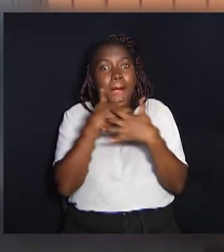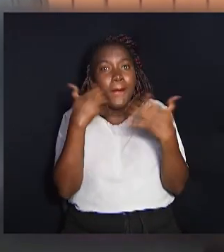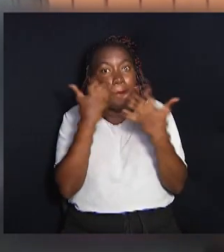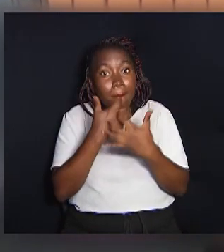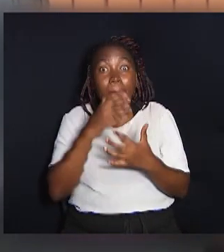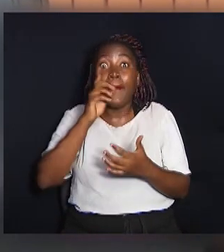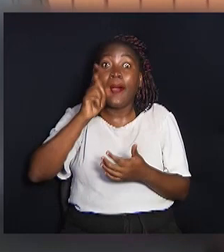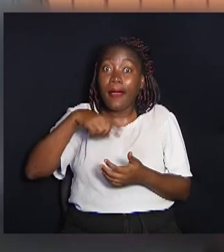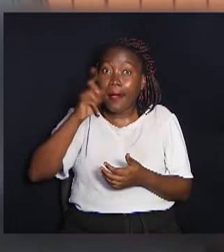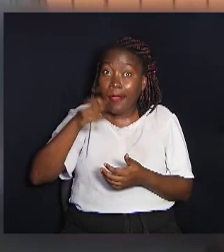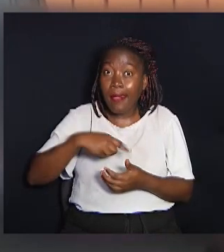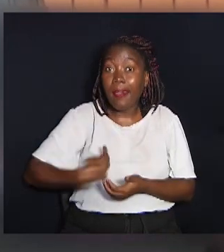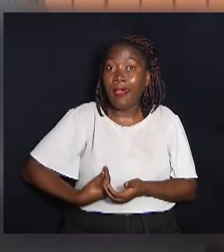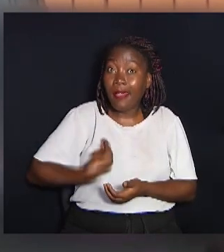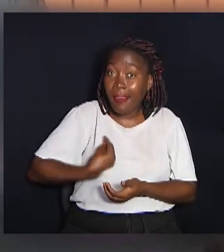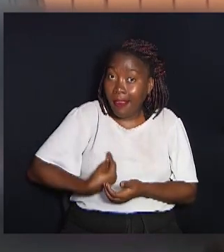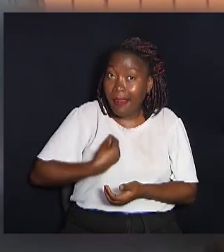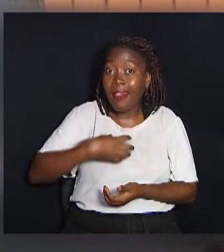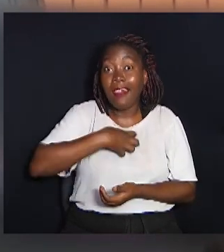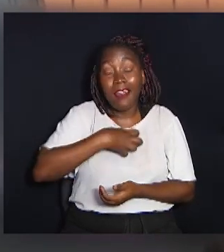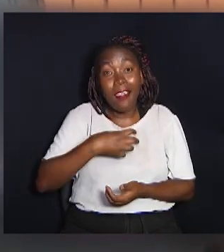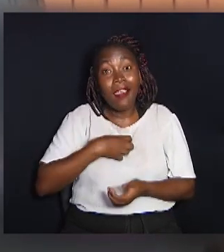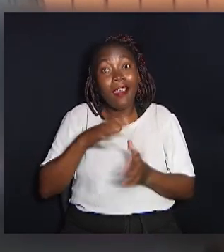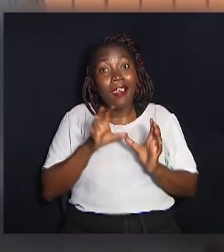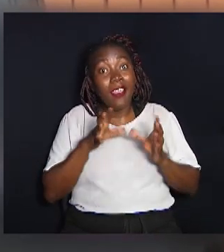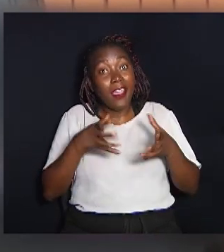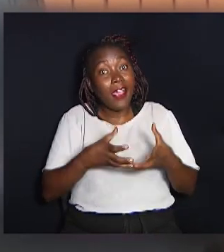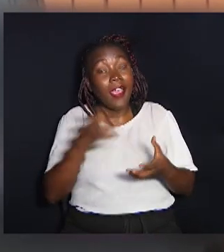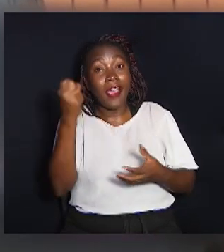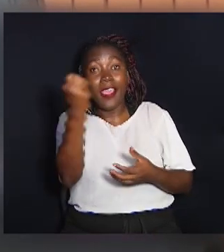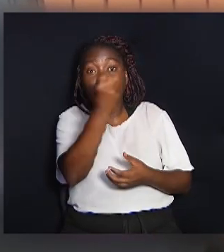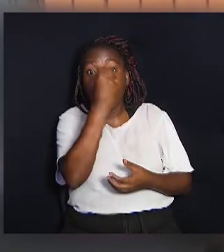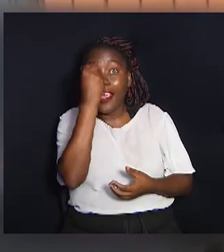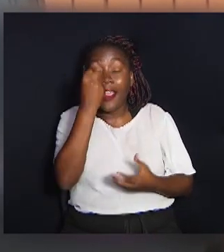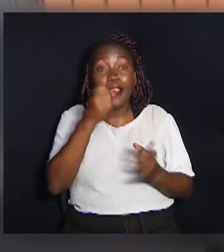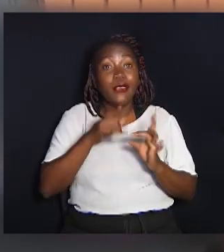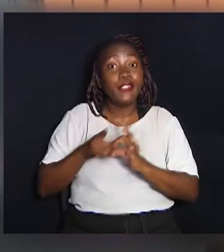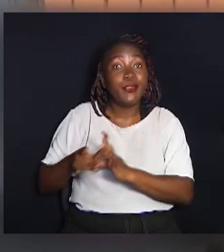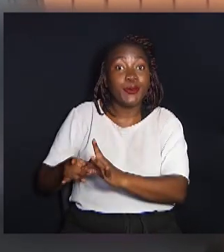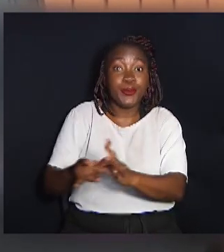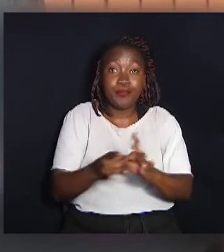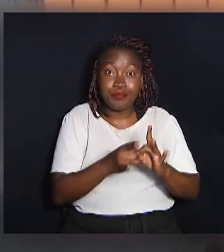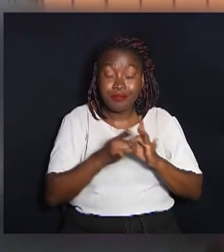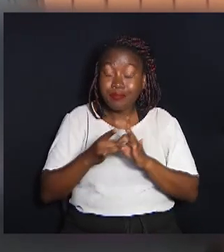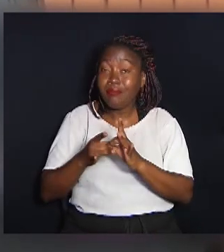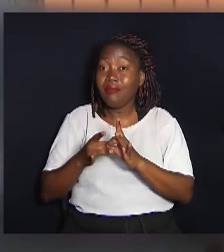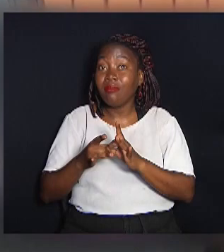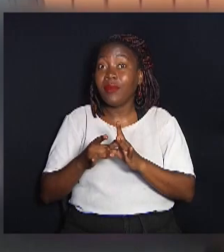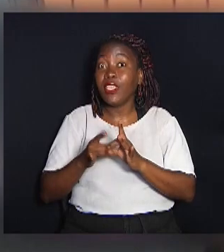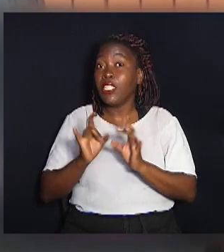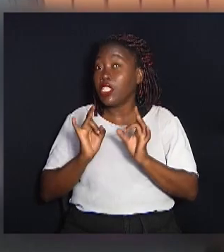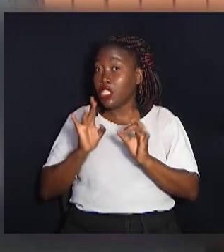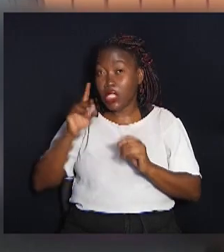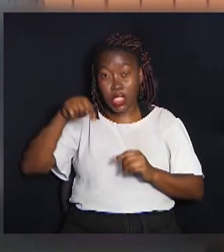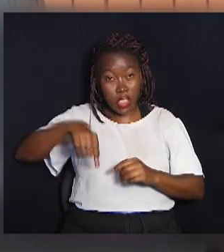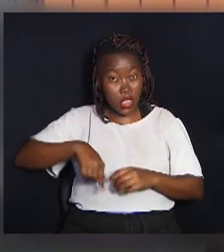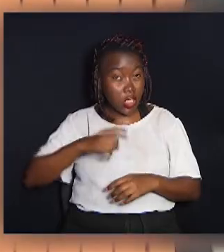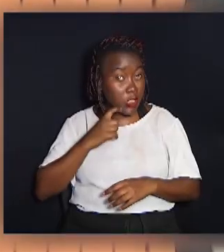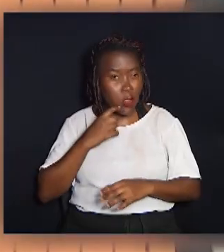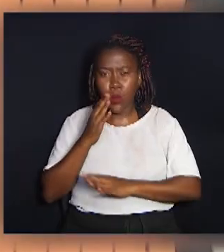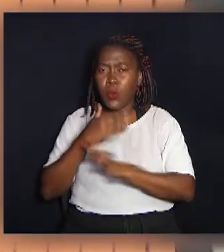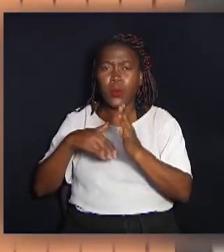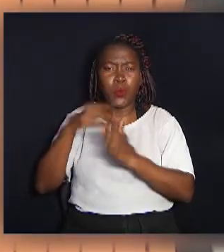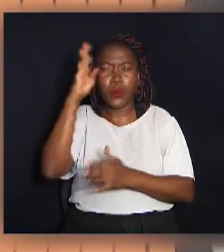de vida, ele é uma comunidade muito forte, muito unida, e não só aqui em Campinas, mas em todo o